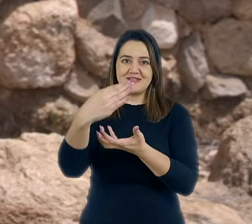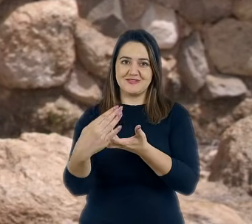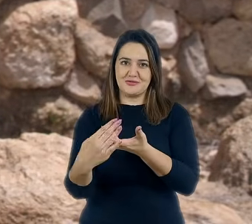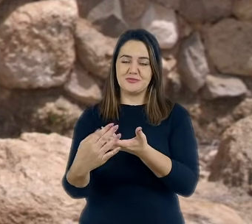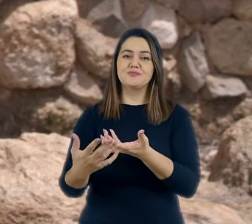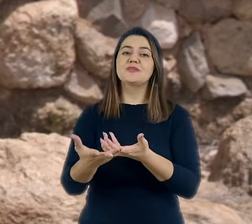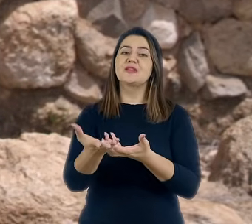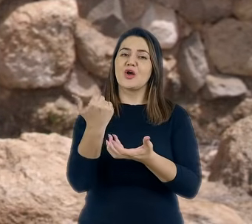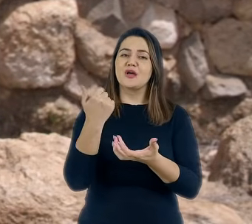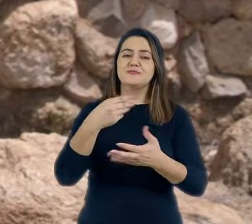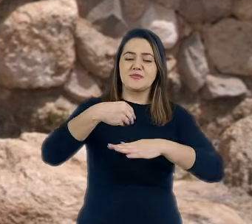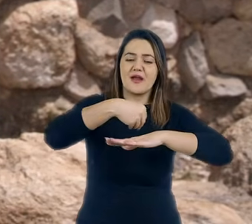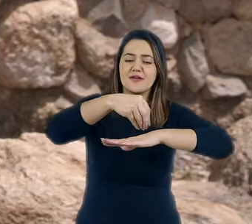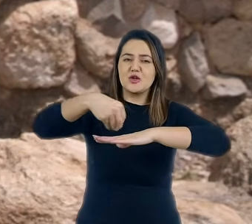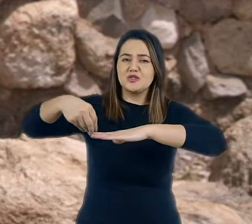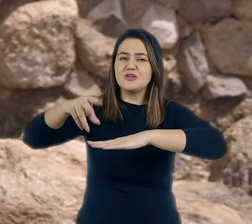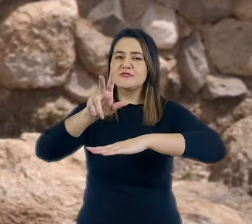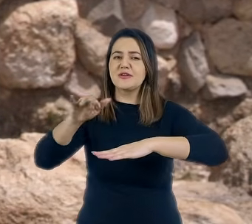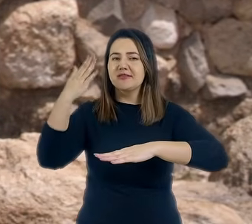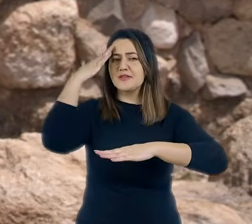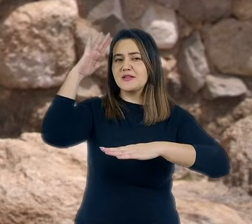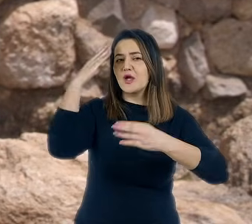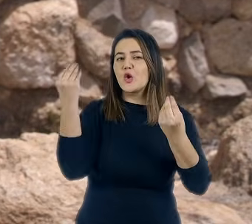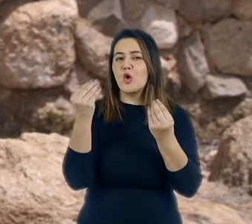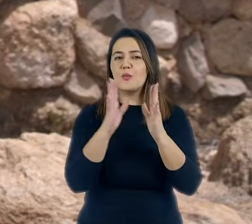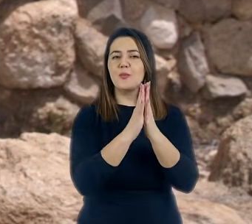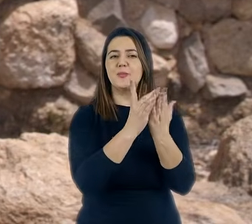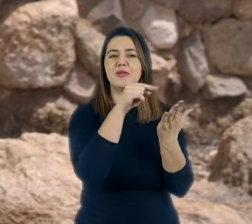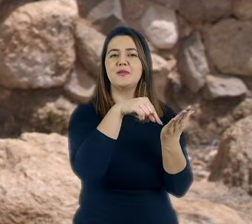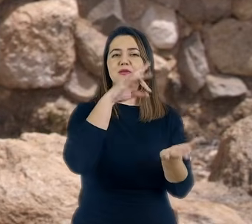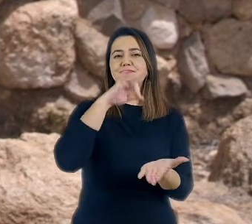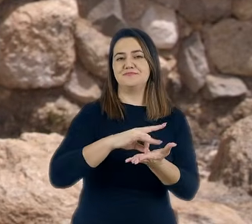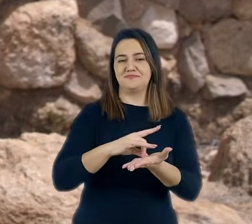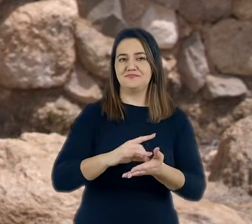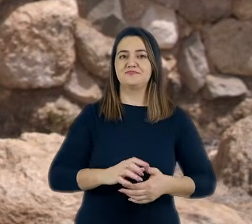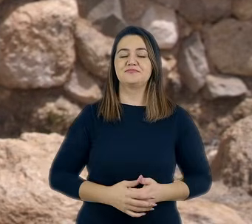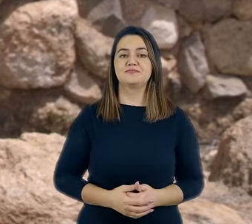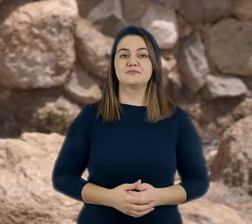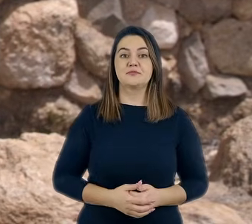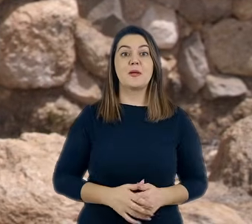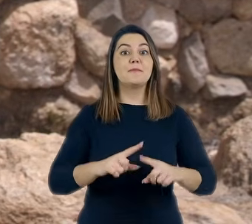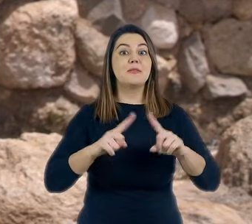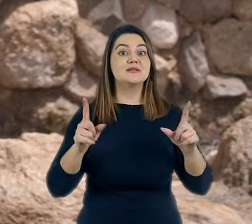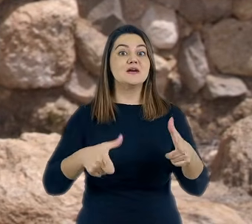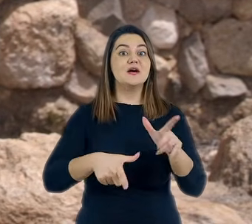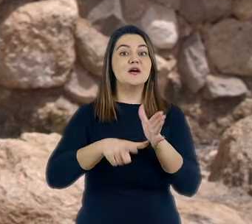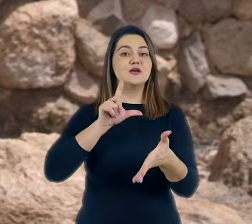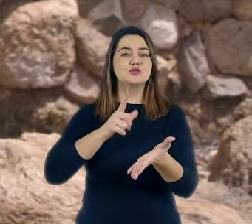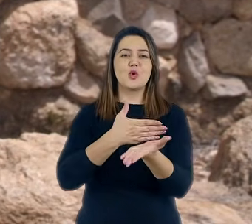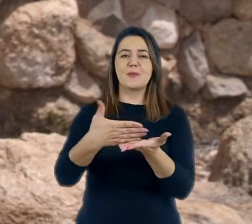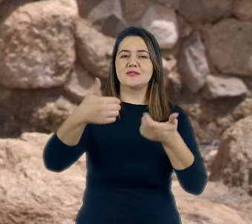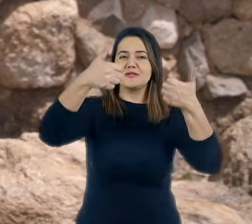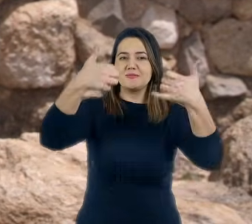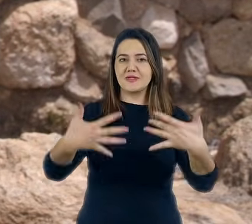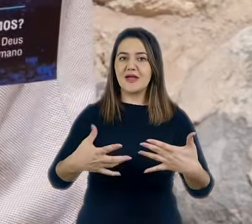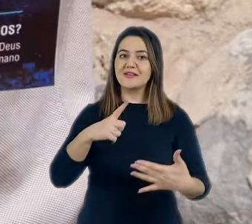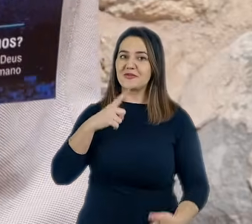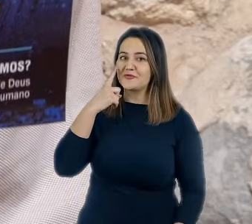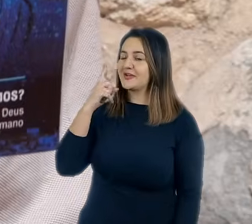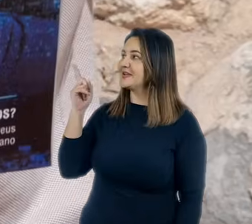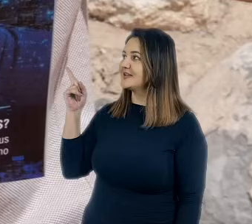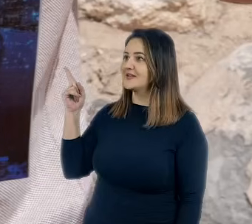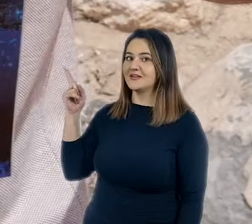estudar e compreender a Bíblia Sagrada. Mas eu não posso começar o programa de hoje sem antes oferecer para você inteiramente grátis o nosso guia de